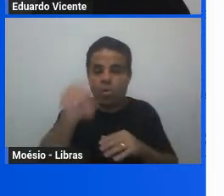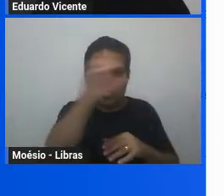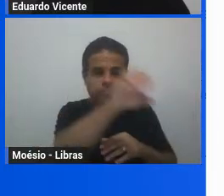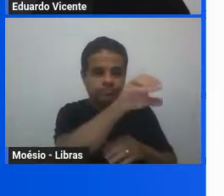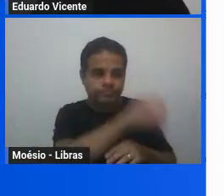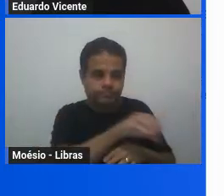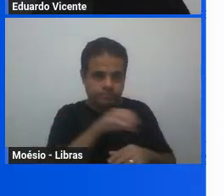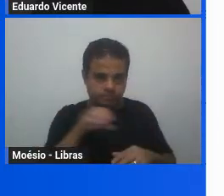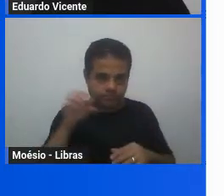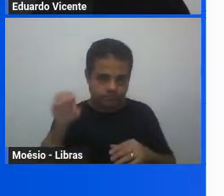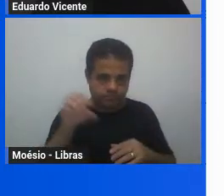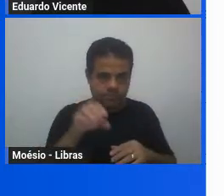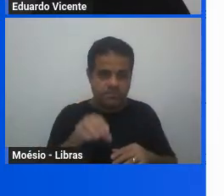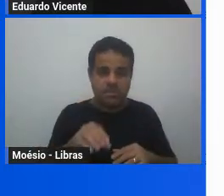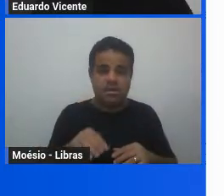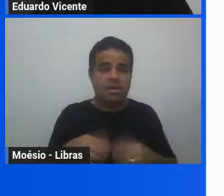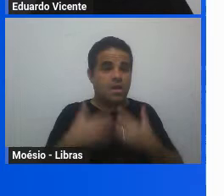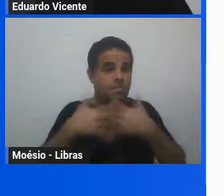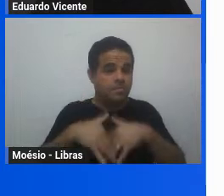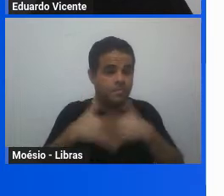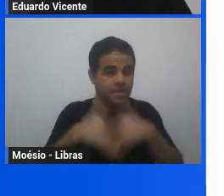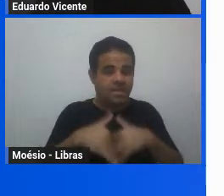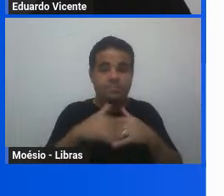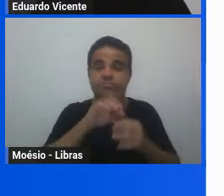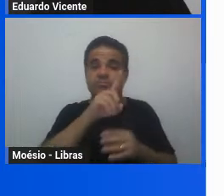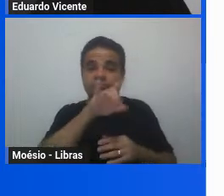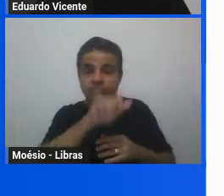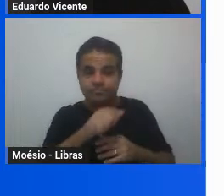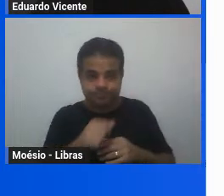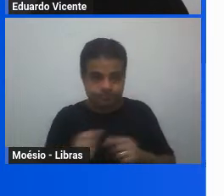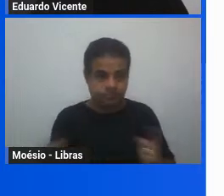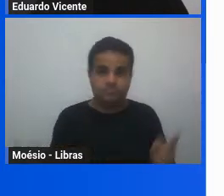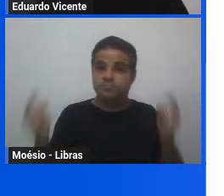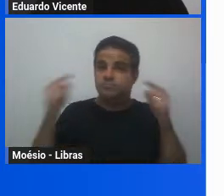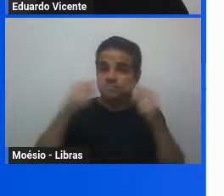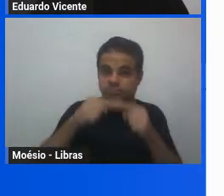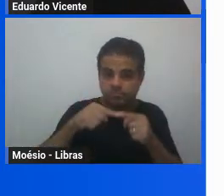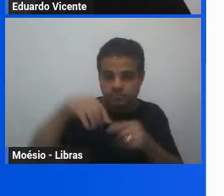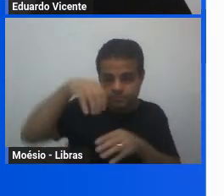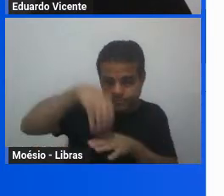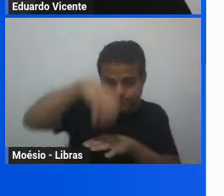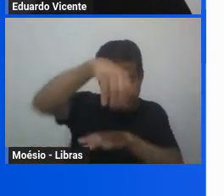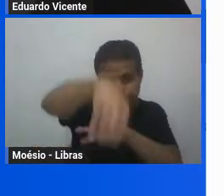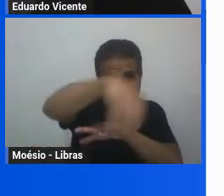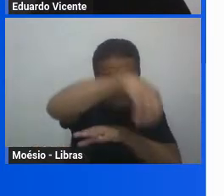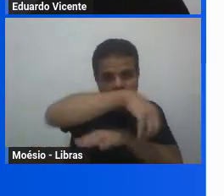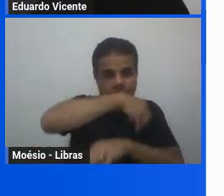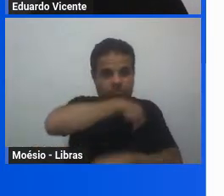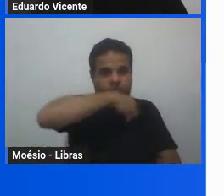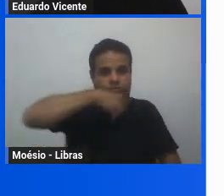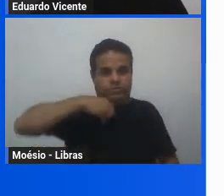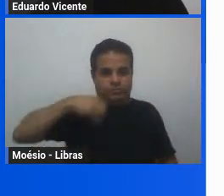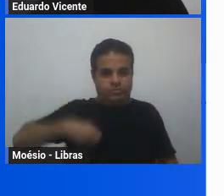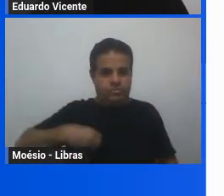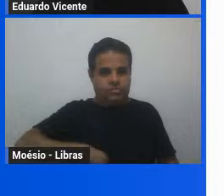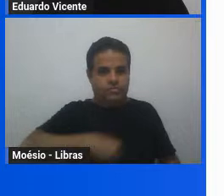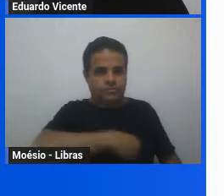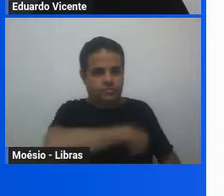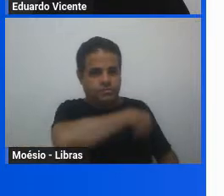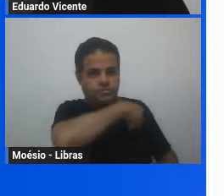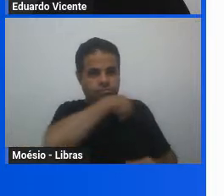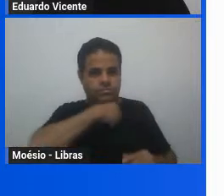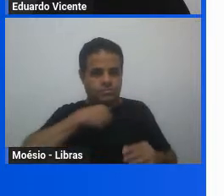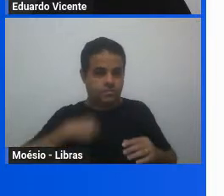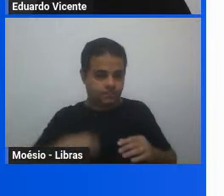Quando eu ligo o DEA, o próprio aparelho ele fala: aplique os eletrodos sobre o tórax da vítima. O eletrodo,